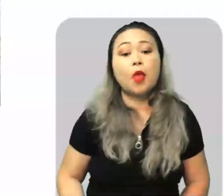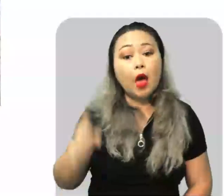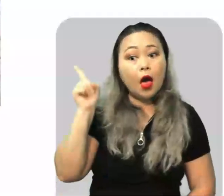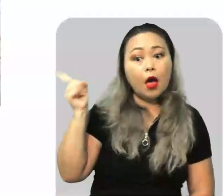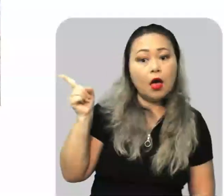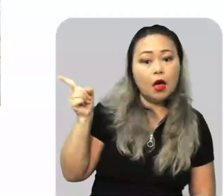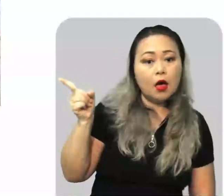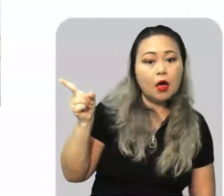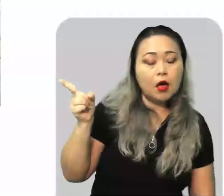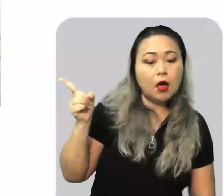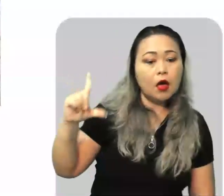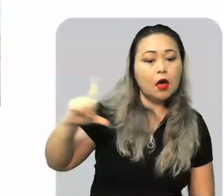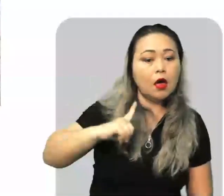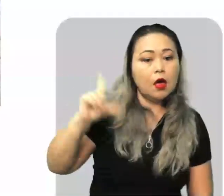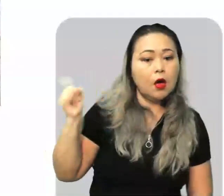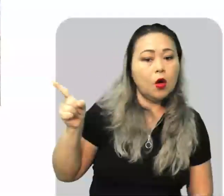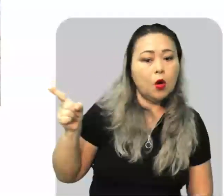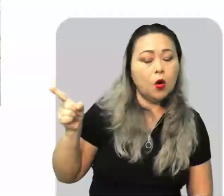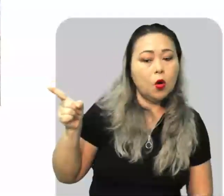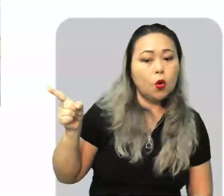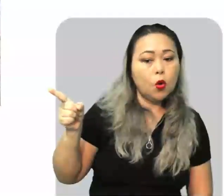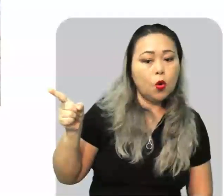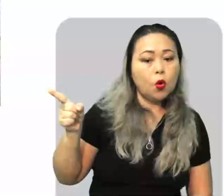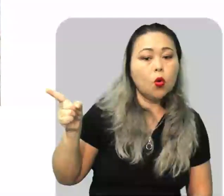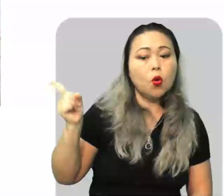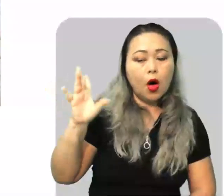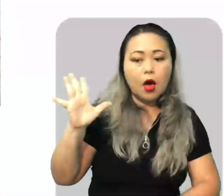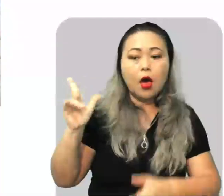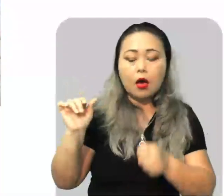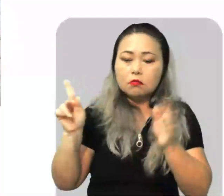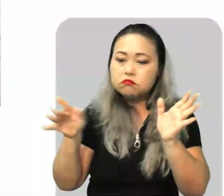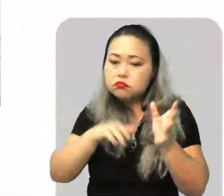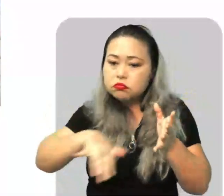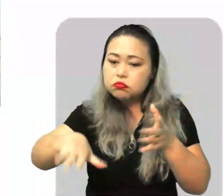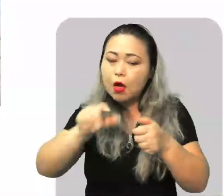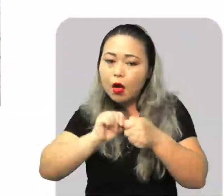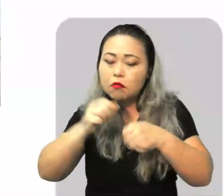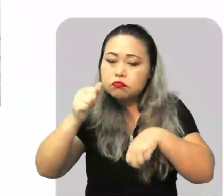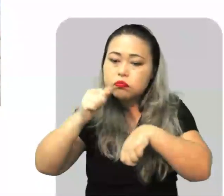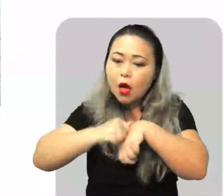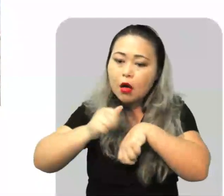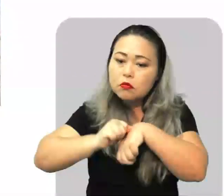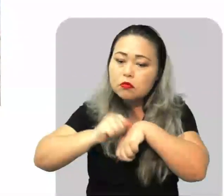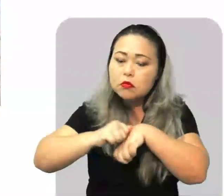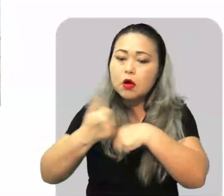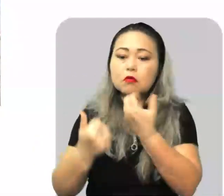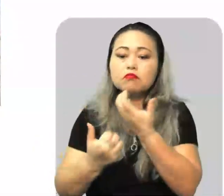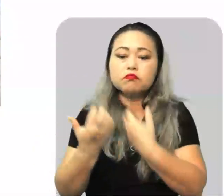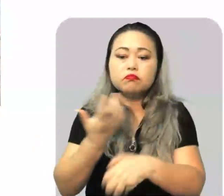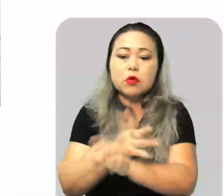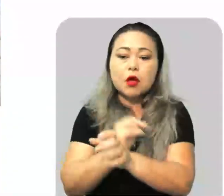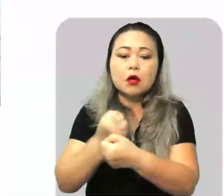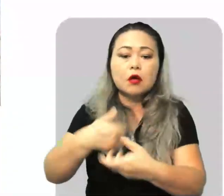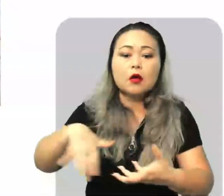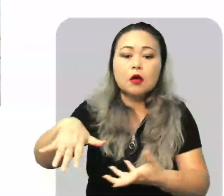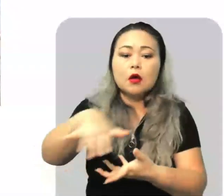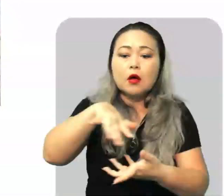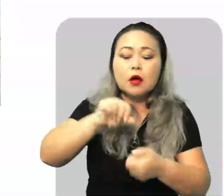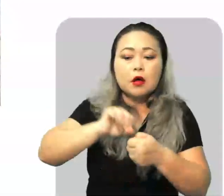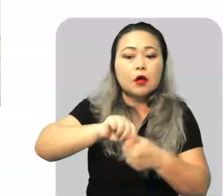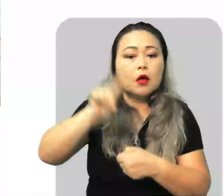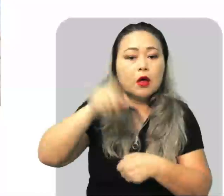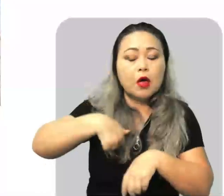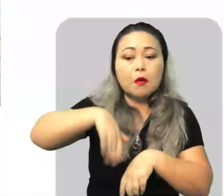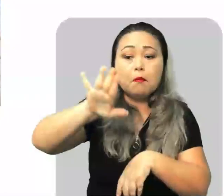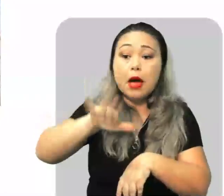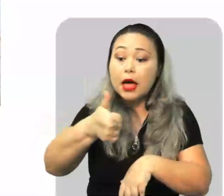Vamos lá. Então, aqui a gente tem um artrópode, né? Dentro do classificado como aí dos grupos das centopeias, né? Mais